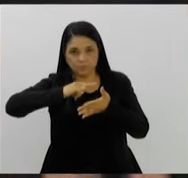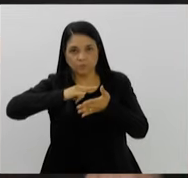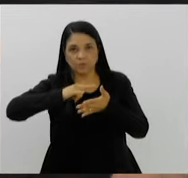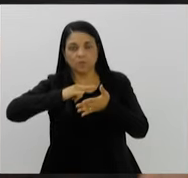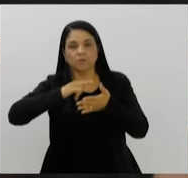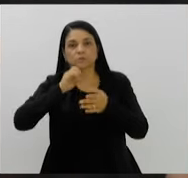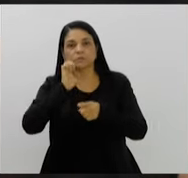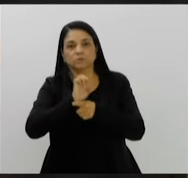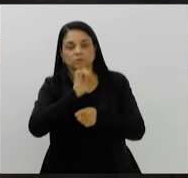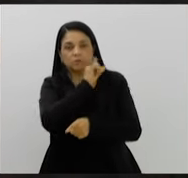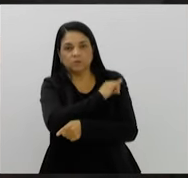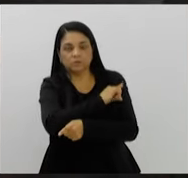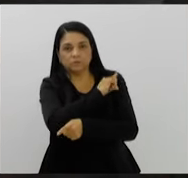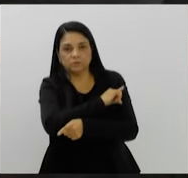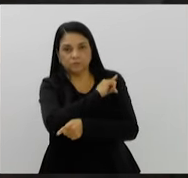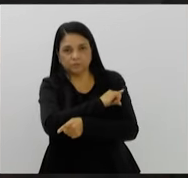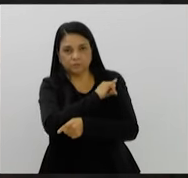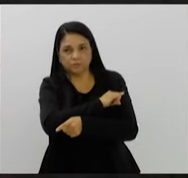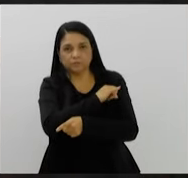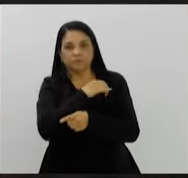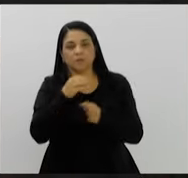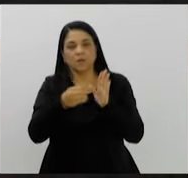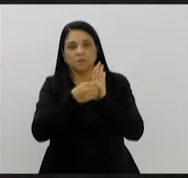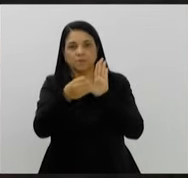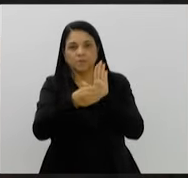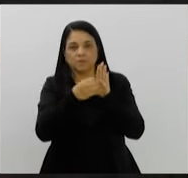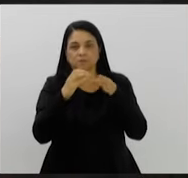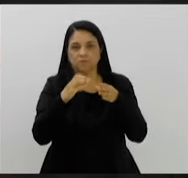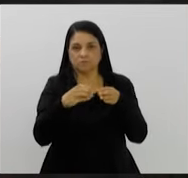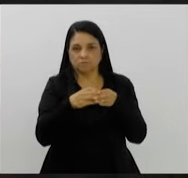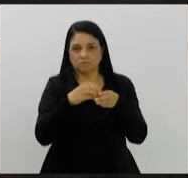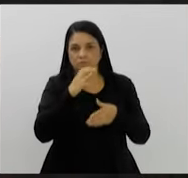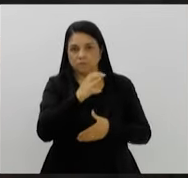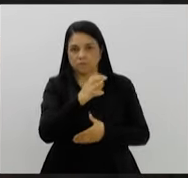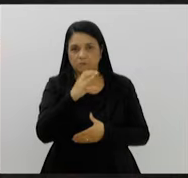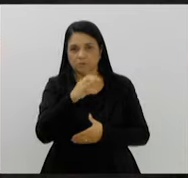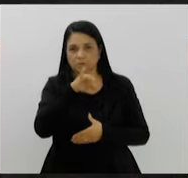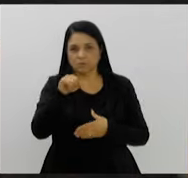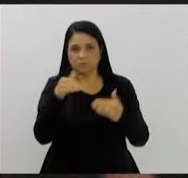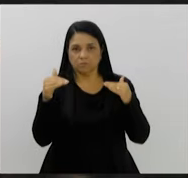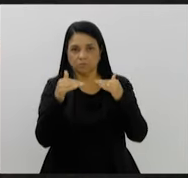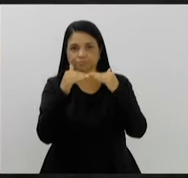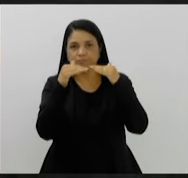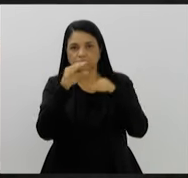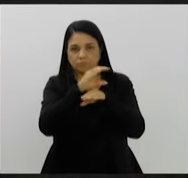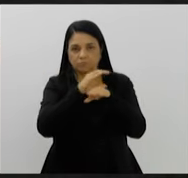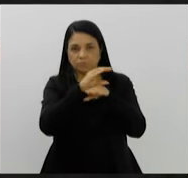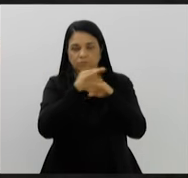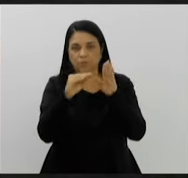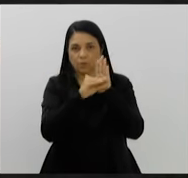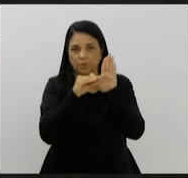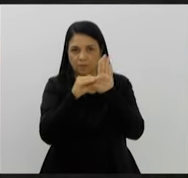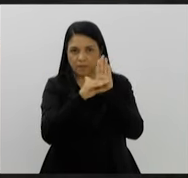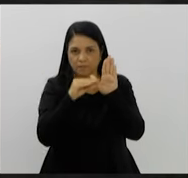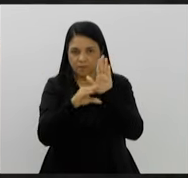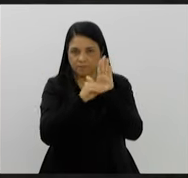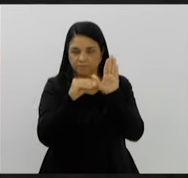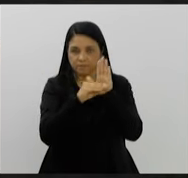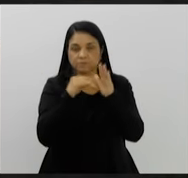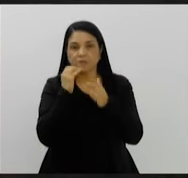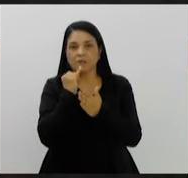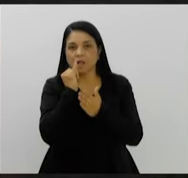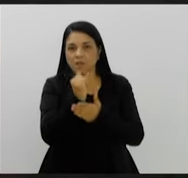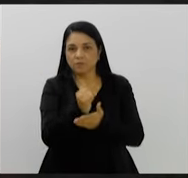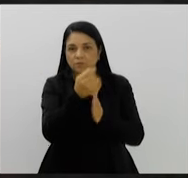âmbito do Estado do Rio de Janeiro parecer da comissão de constituição e justiça pela constitucionalidade com emenda relatoria